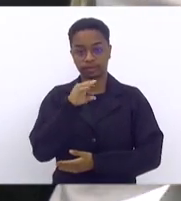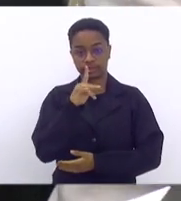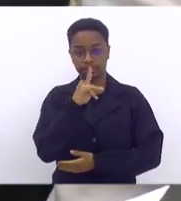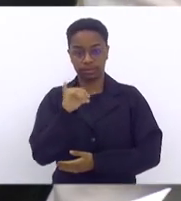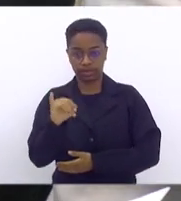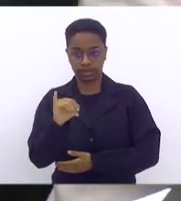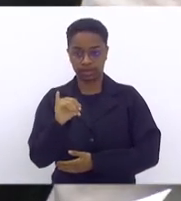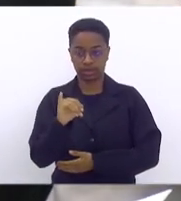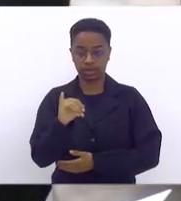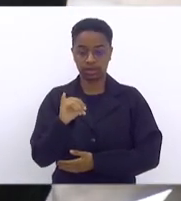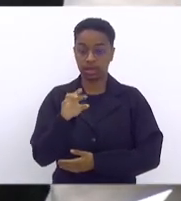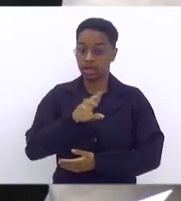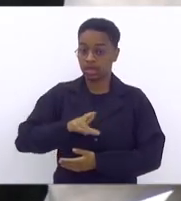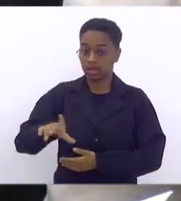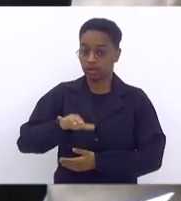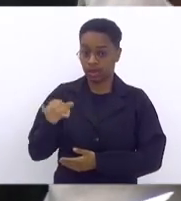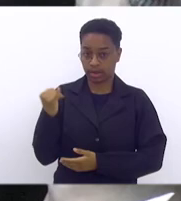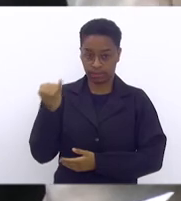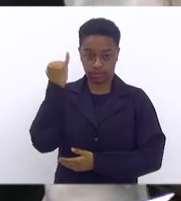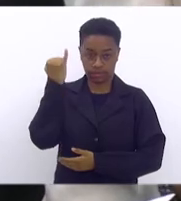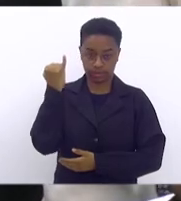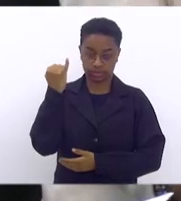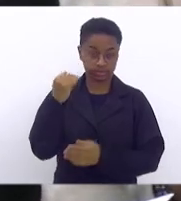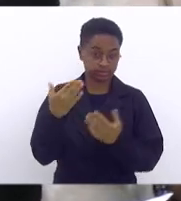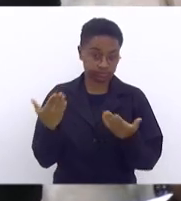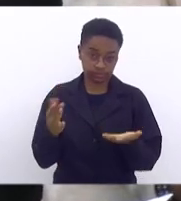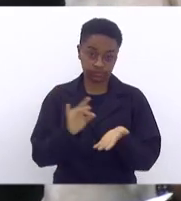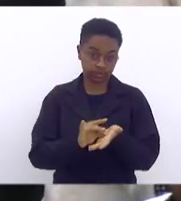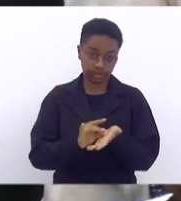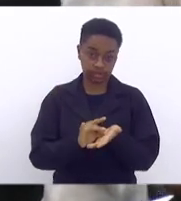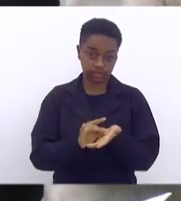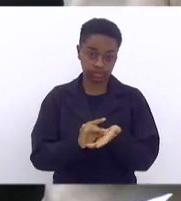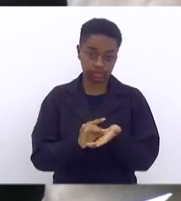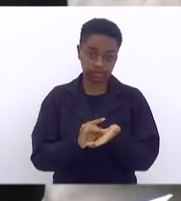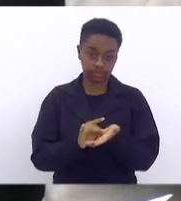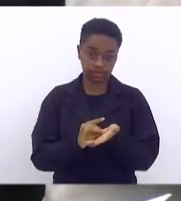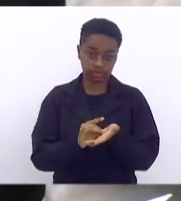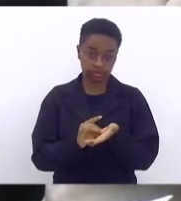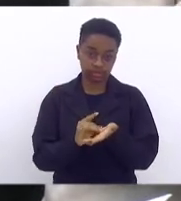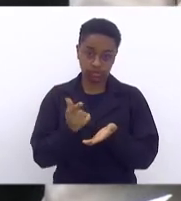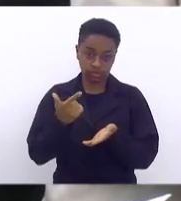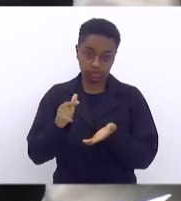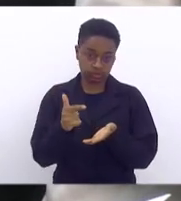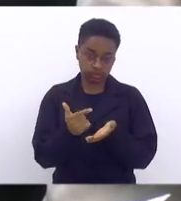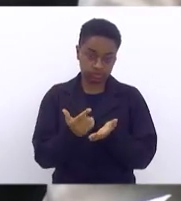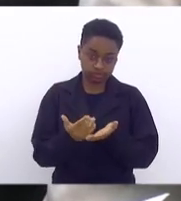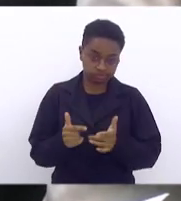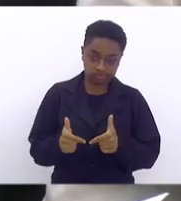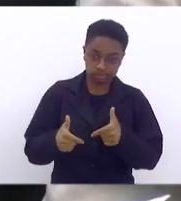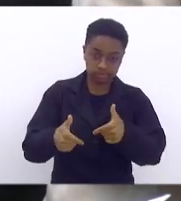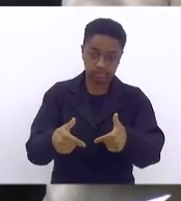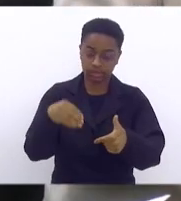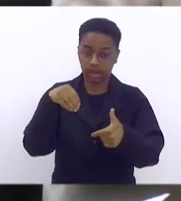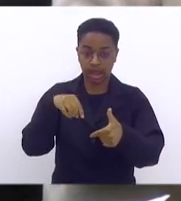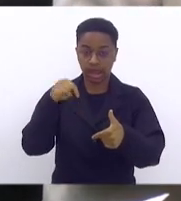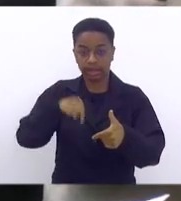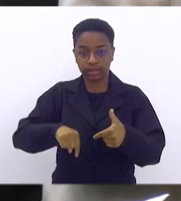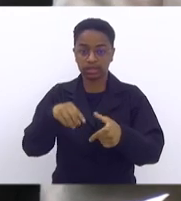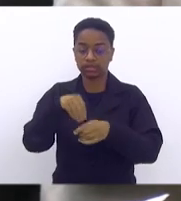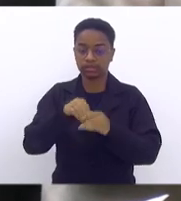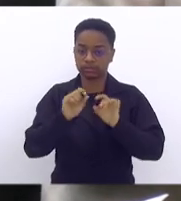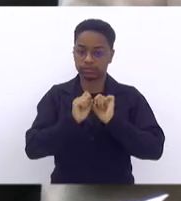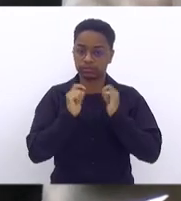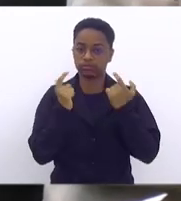fosse considerada importante, ela sequer estaria sendo executada dentro de uma casa